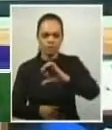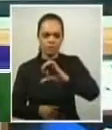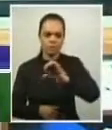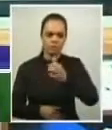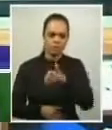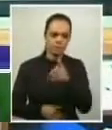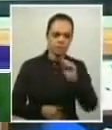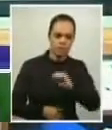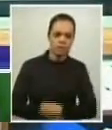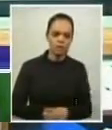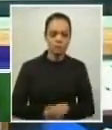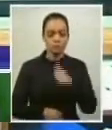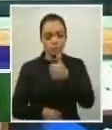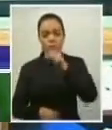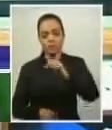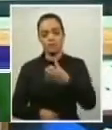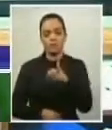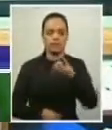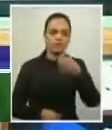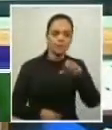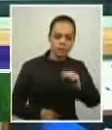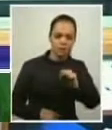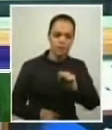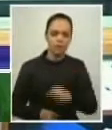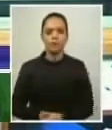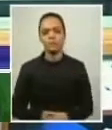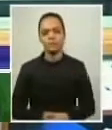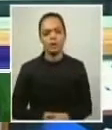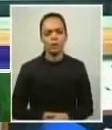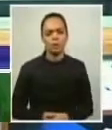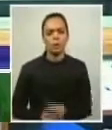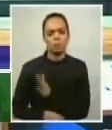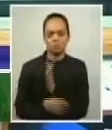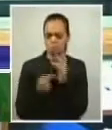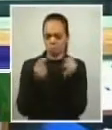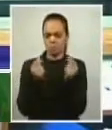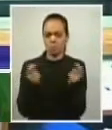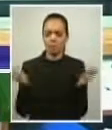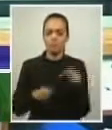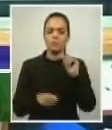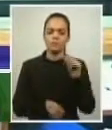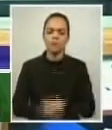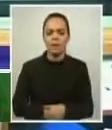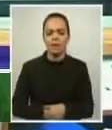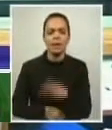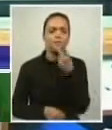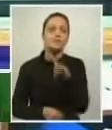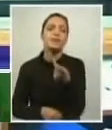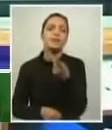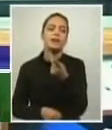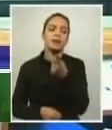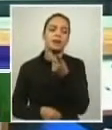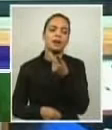a grande burguesia e conseguiu a afirmar